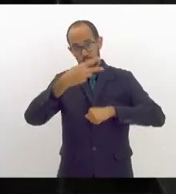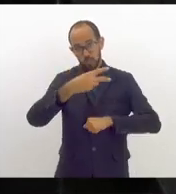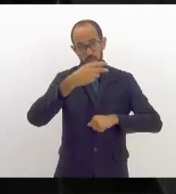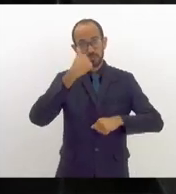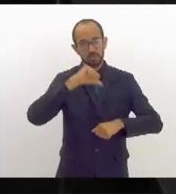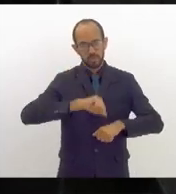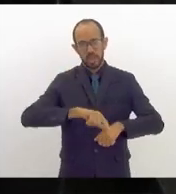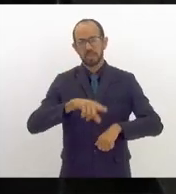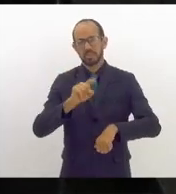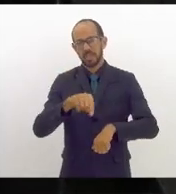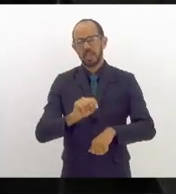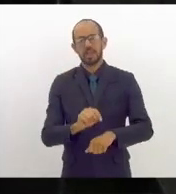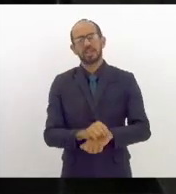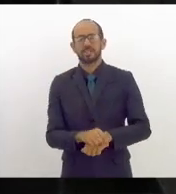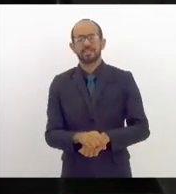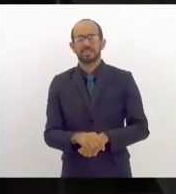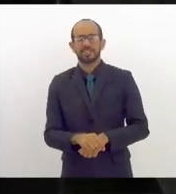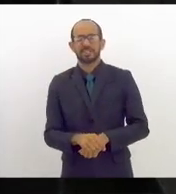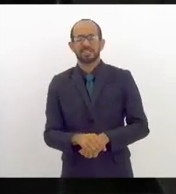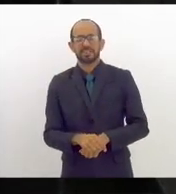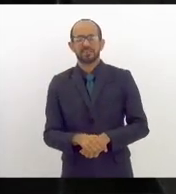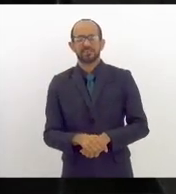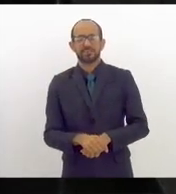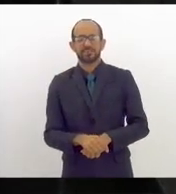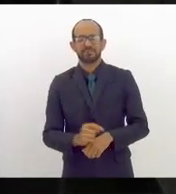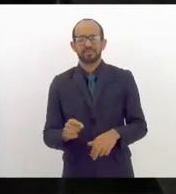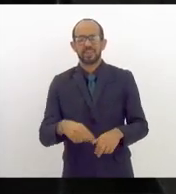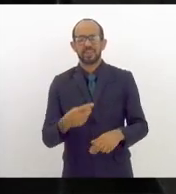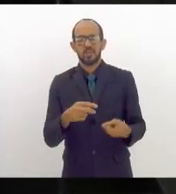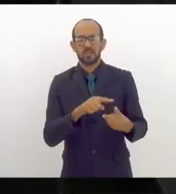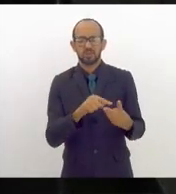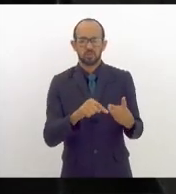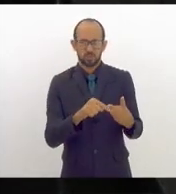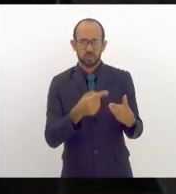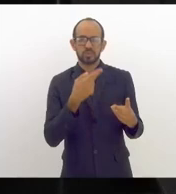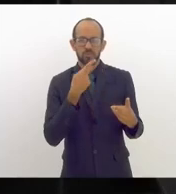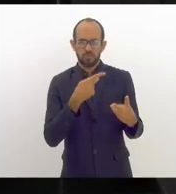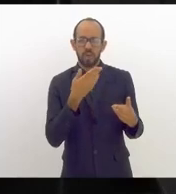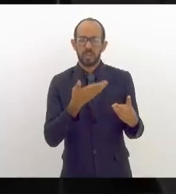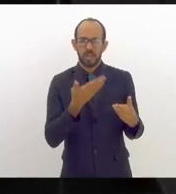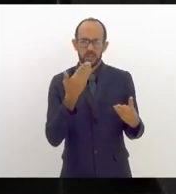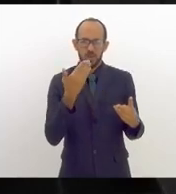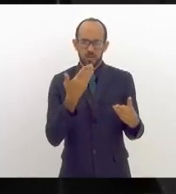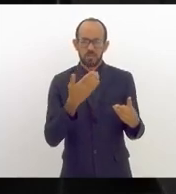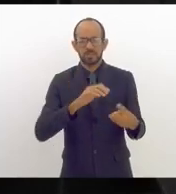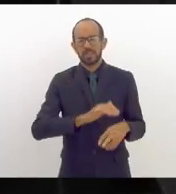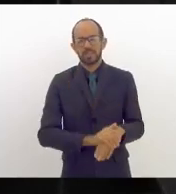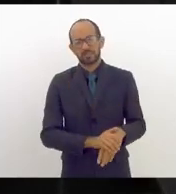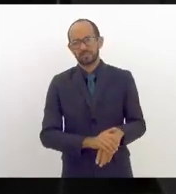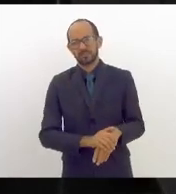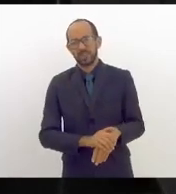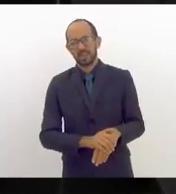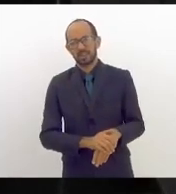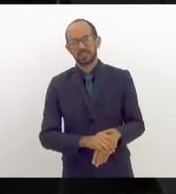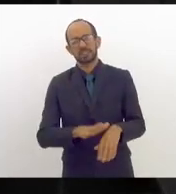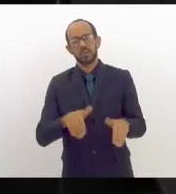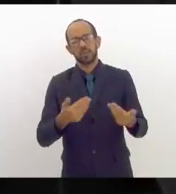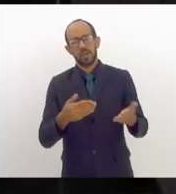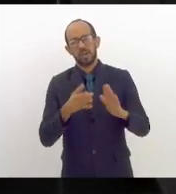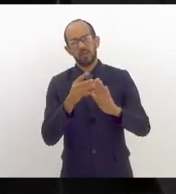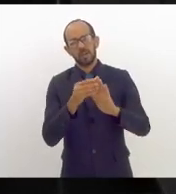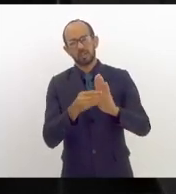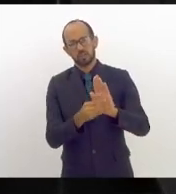reitora Ana Paula de Rô e a diretora Giovani Sayonara Ramos do Pedro II e do respectivamente faço questão de fazer esse registro